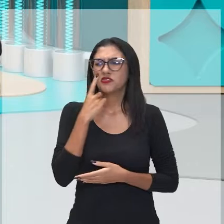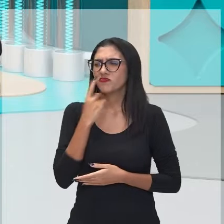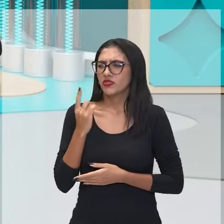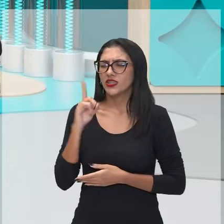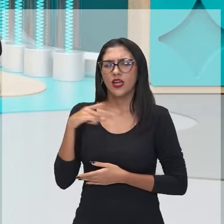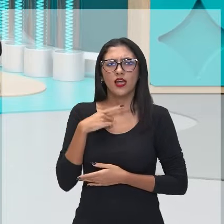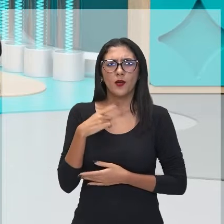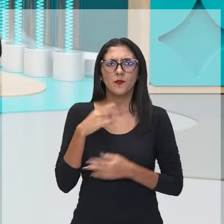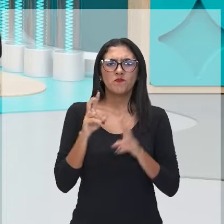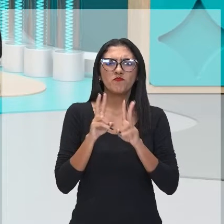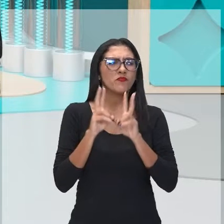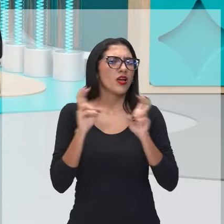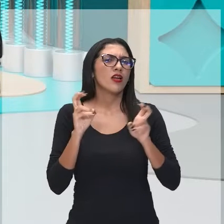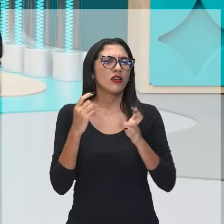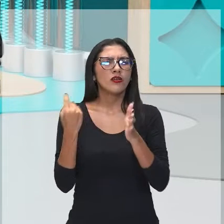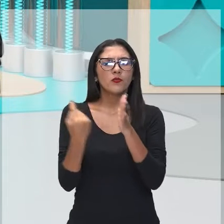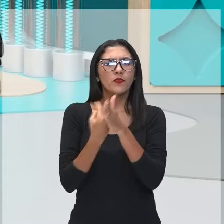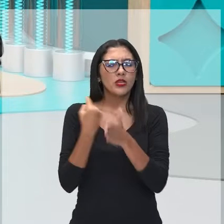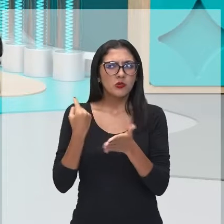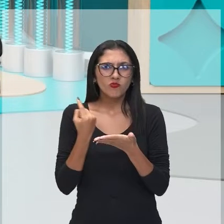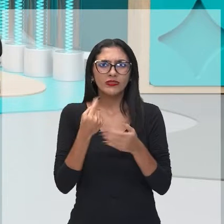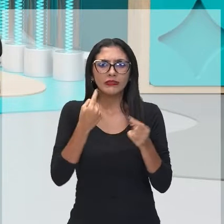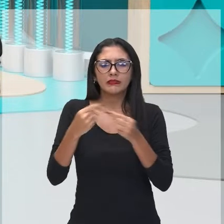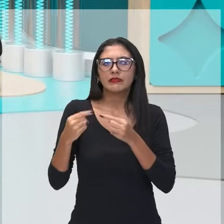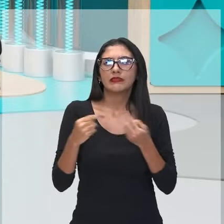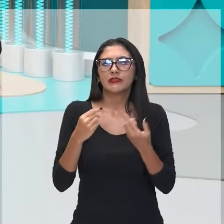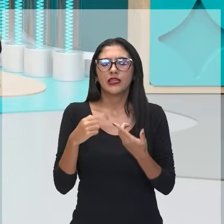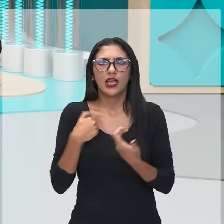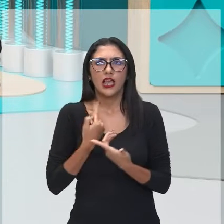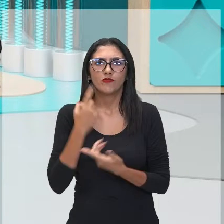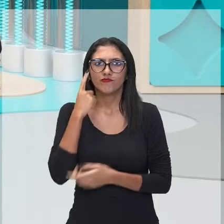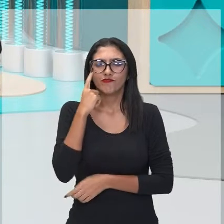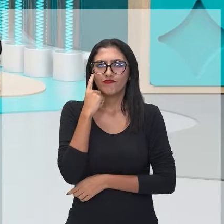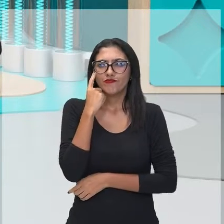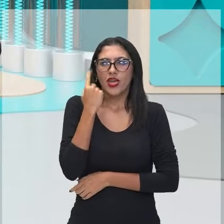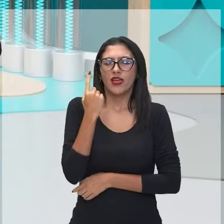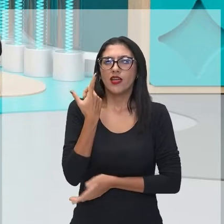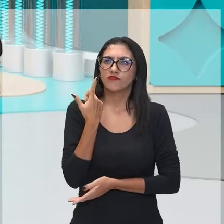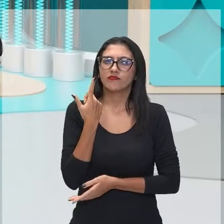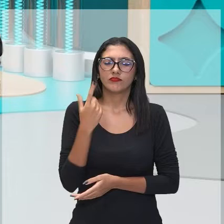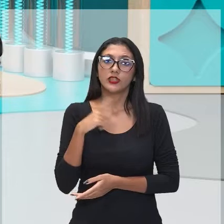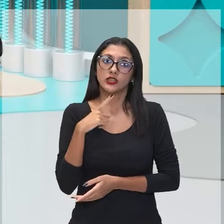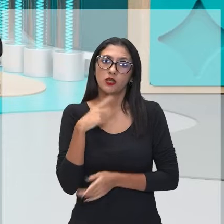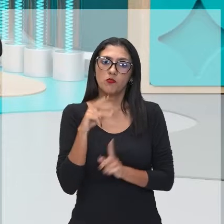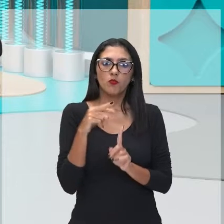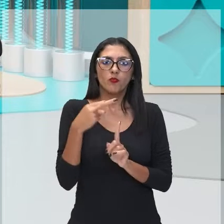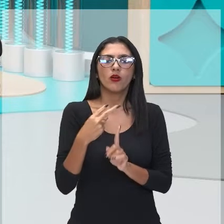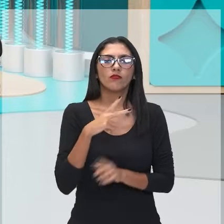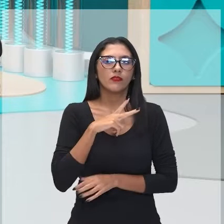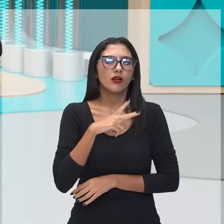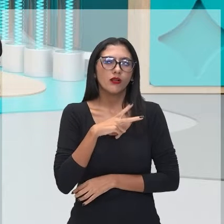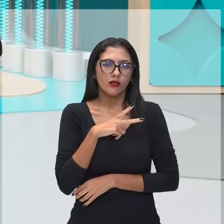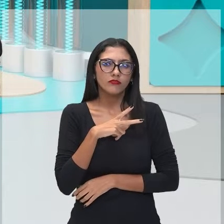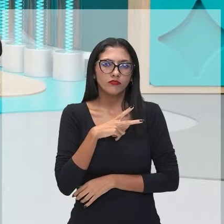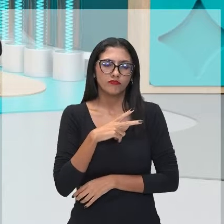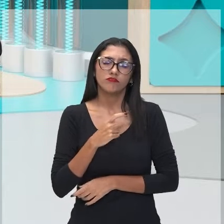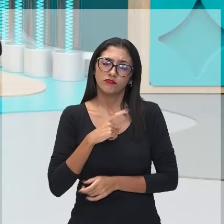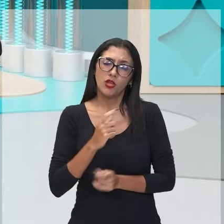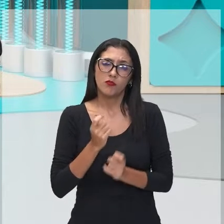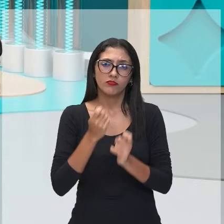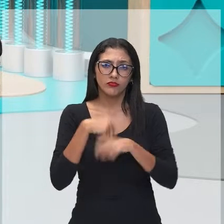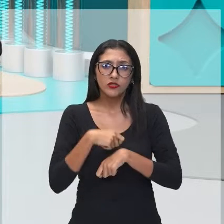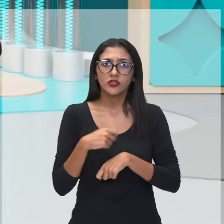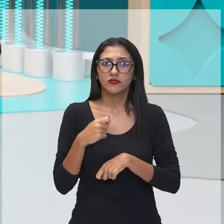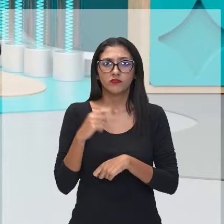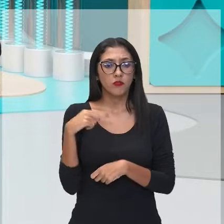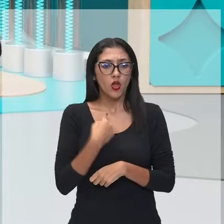como essa, questões polêmicas, nós podemos tomar uma posição, nós podemos evidenciar o